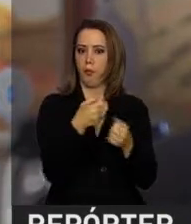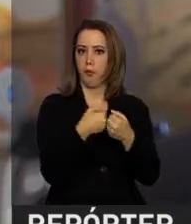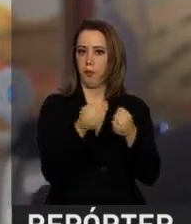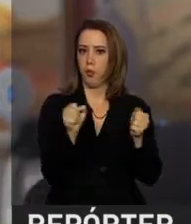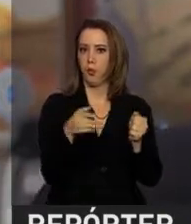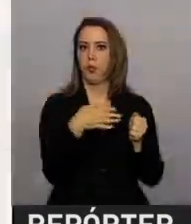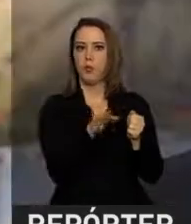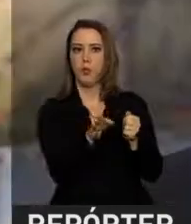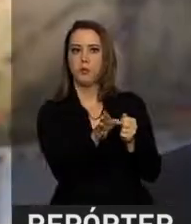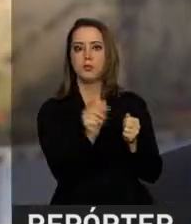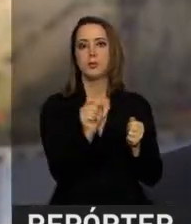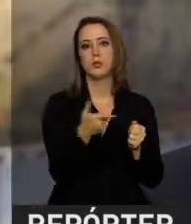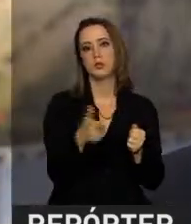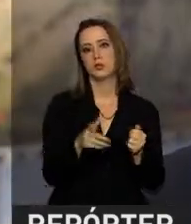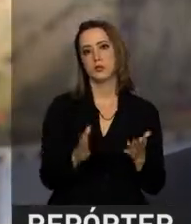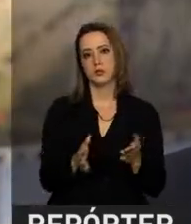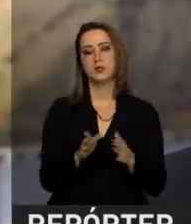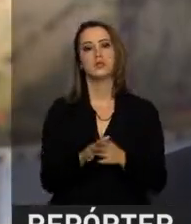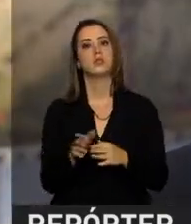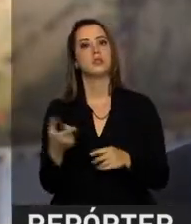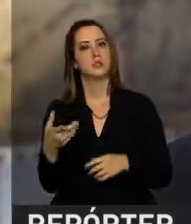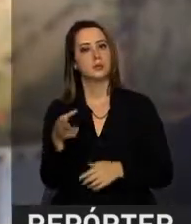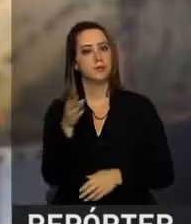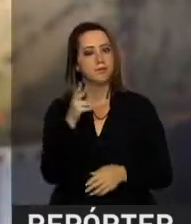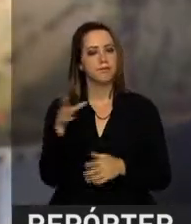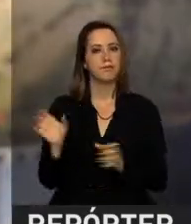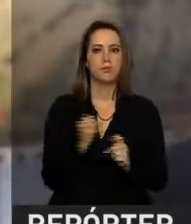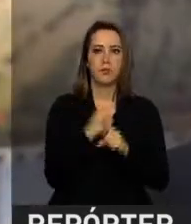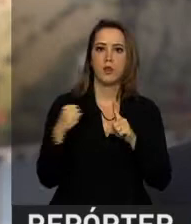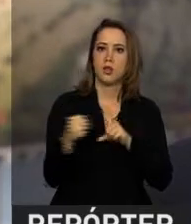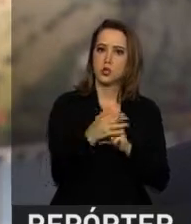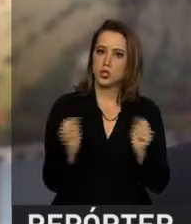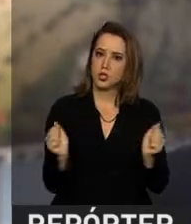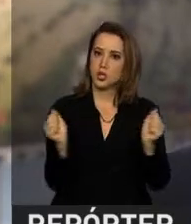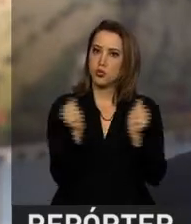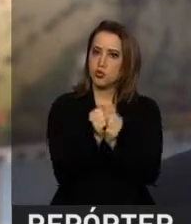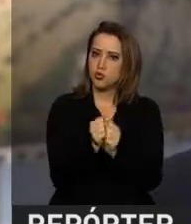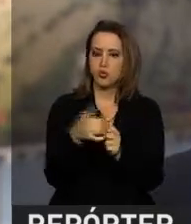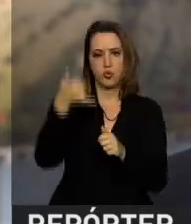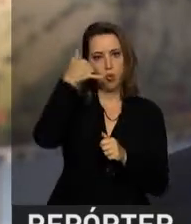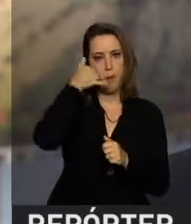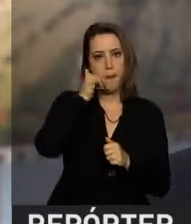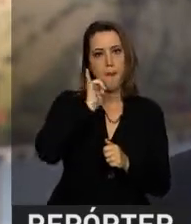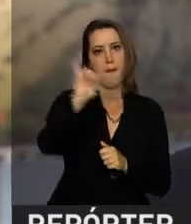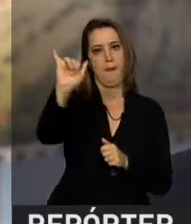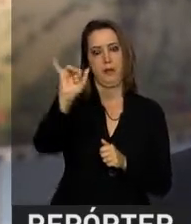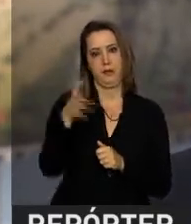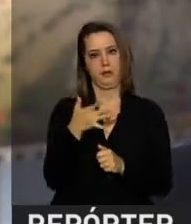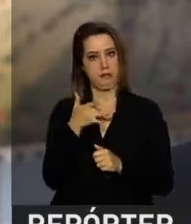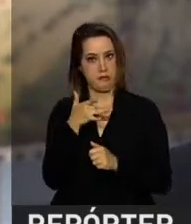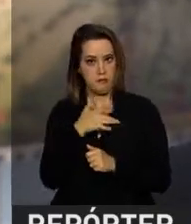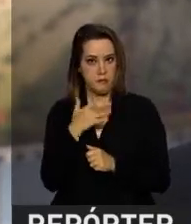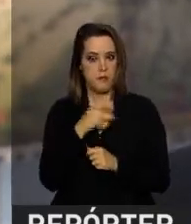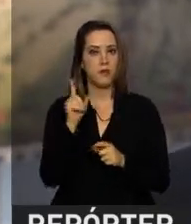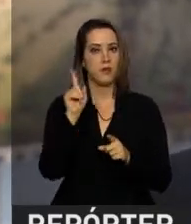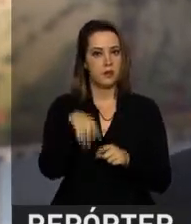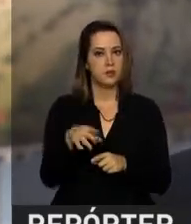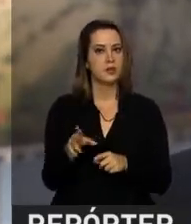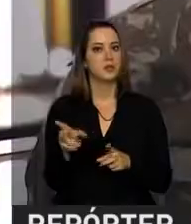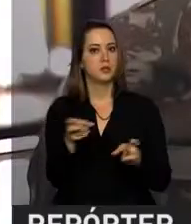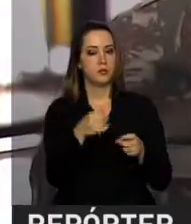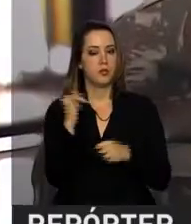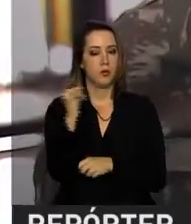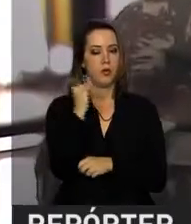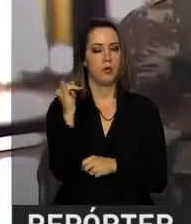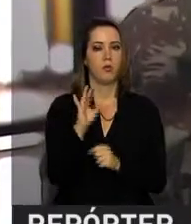e enfim o envolvimento da sociedade como uma maneira geral no enfrentamento o terrorismo fortalece o nosso sistema de alerta nacional